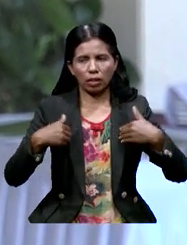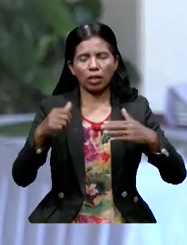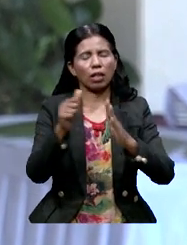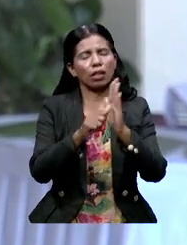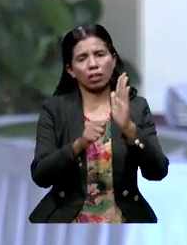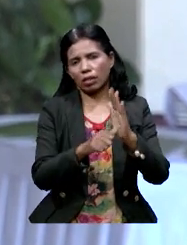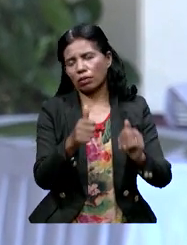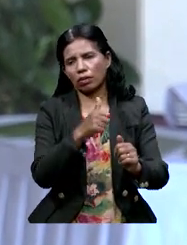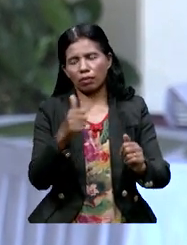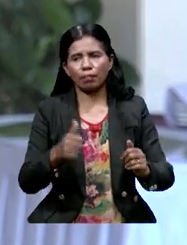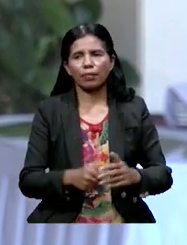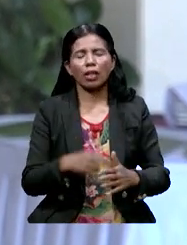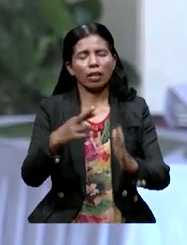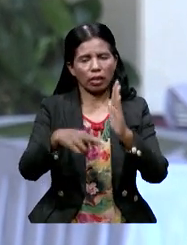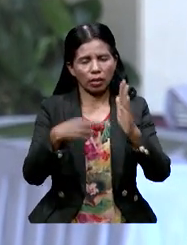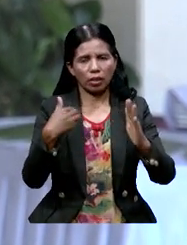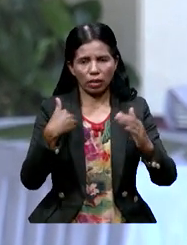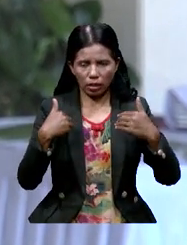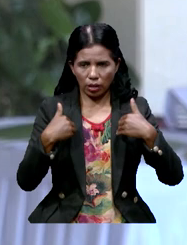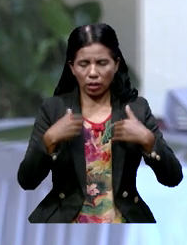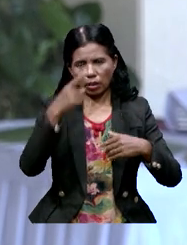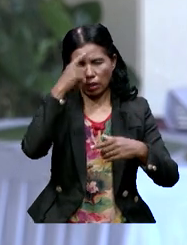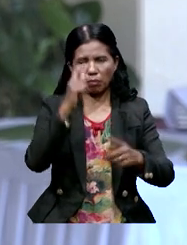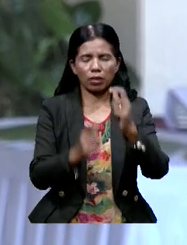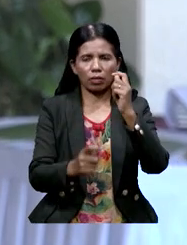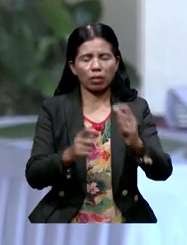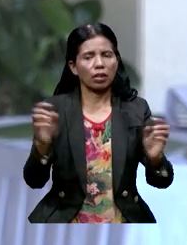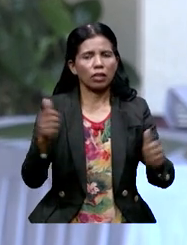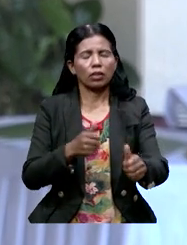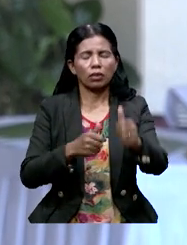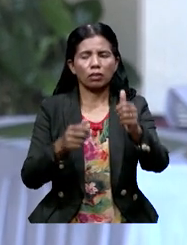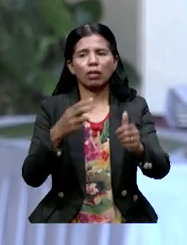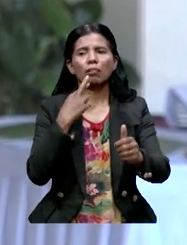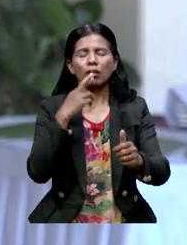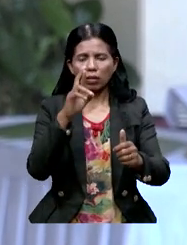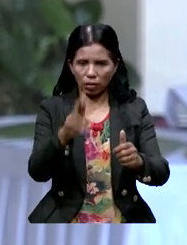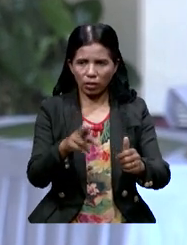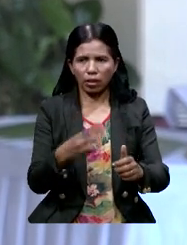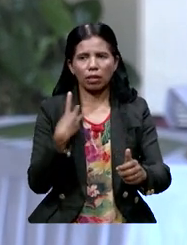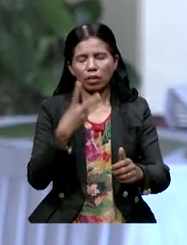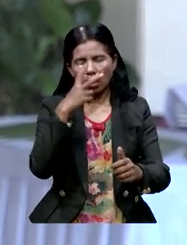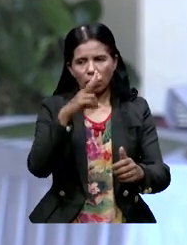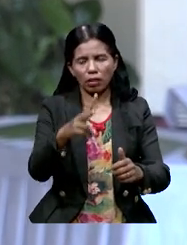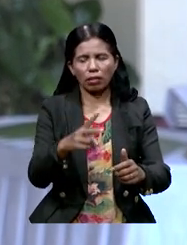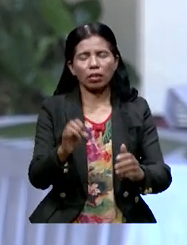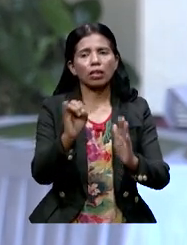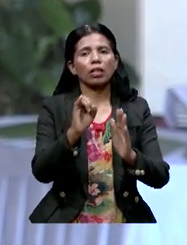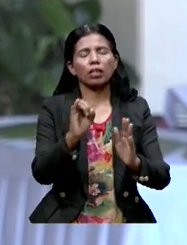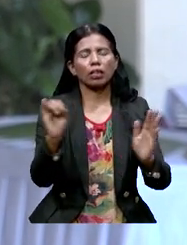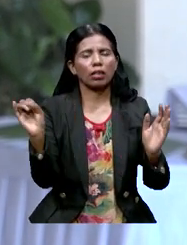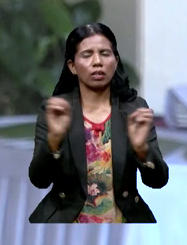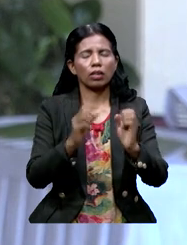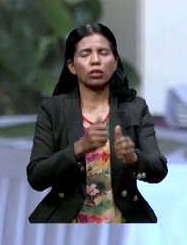alia regra si de nem ia tamba tribunal hate te inconstitucional a mi responde ona ia i tare to inconstitucional ni dan